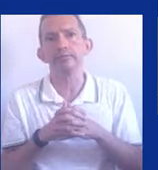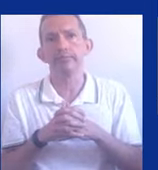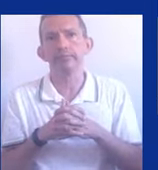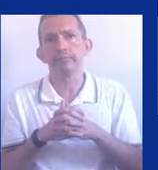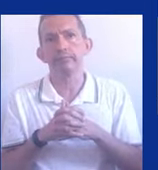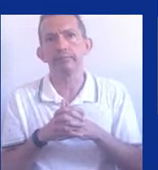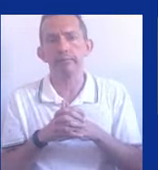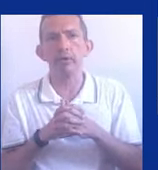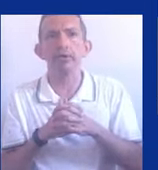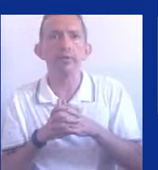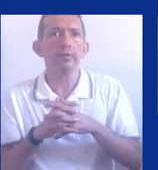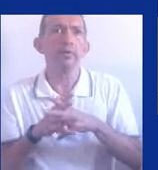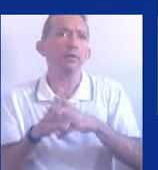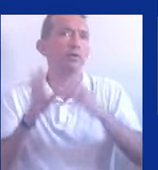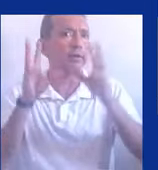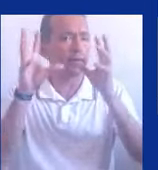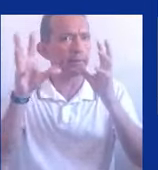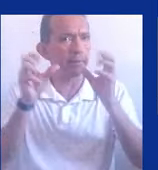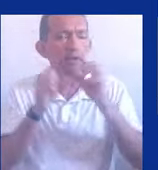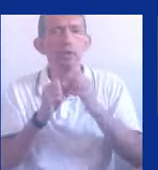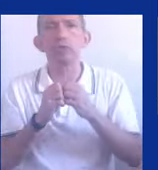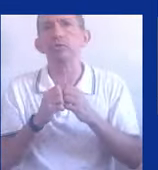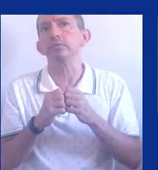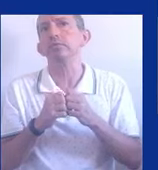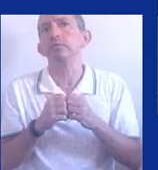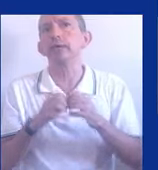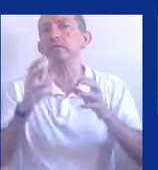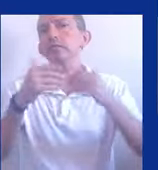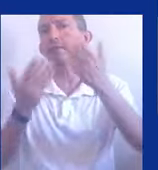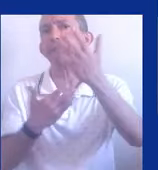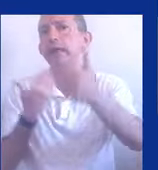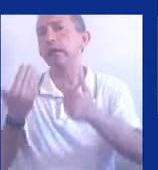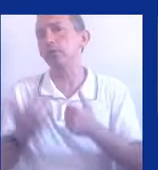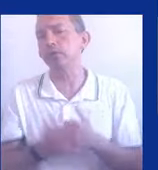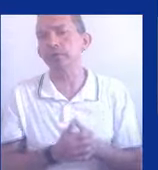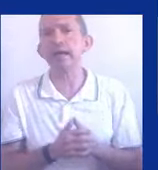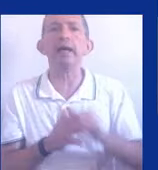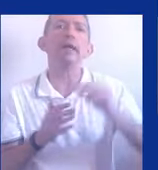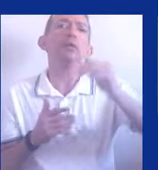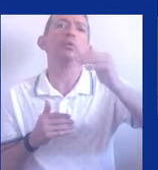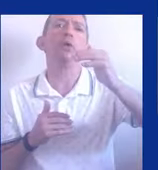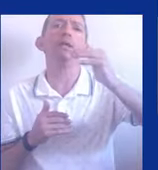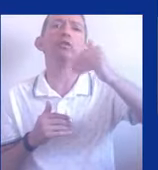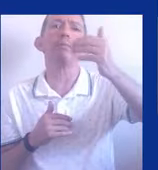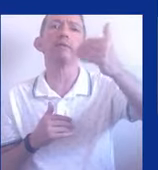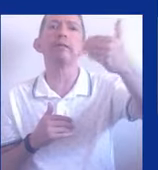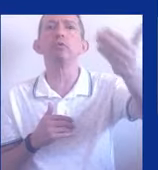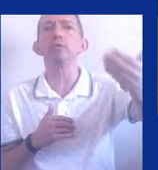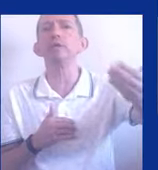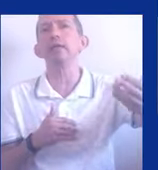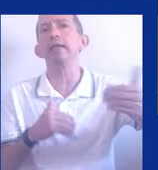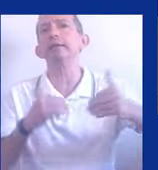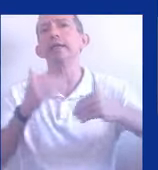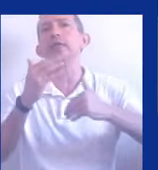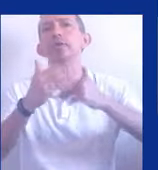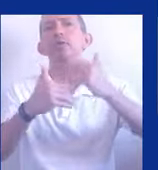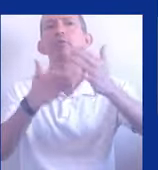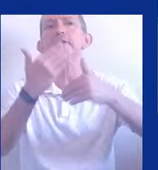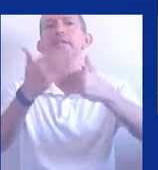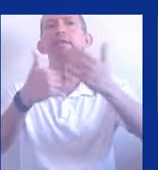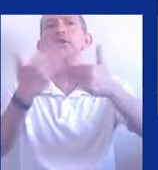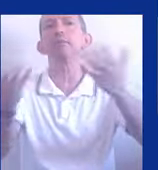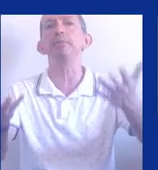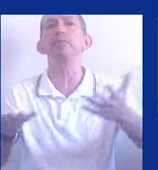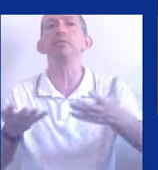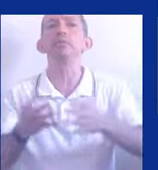suprarrenal. Tá bom? Então atentem para isto. Porque às vezes você pega lá no livro e diz, o retículo endoplasmático liso está relacionado